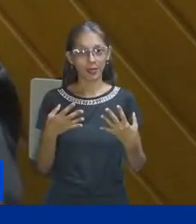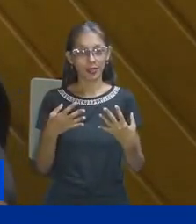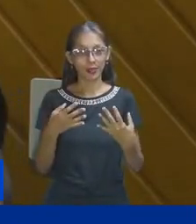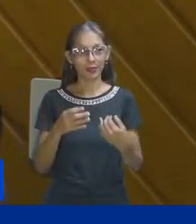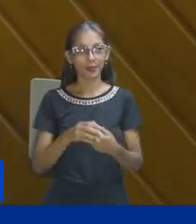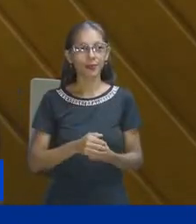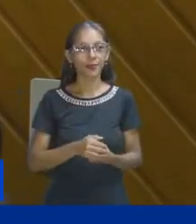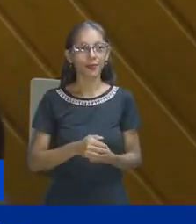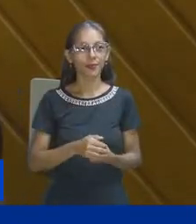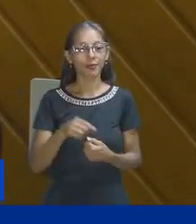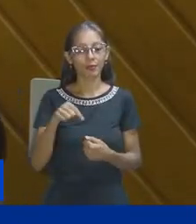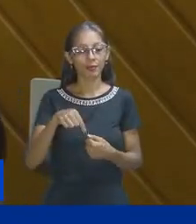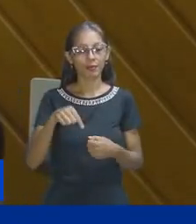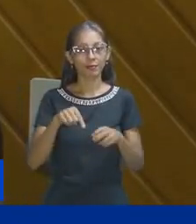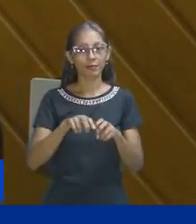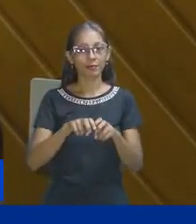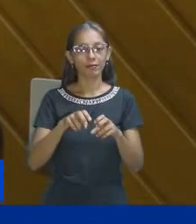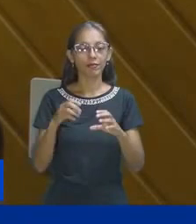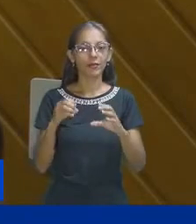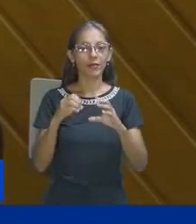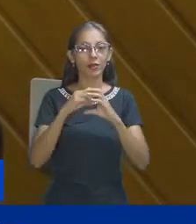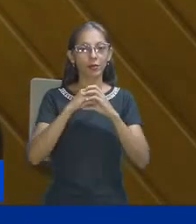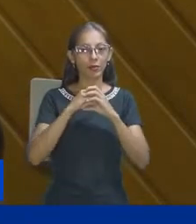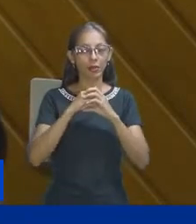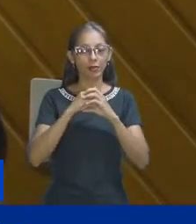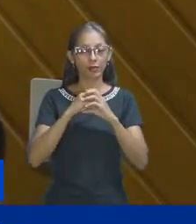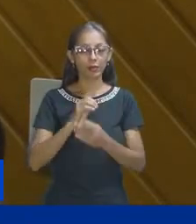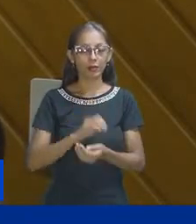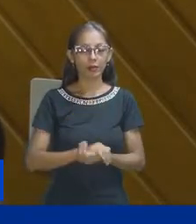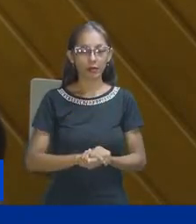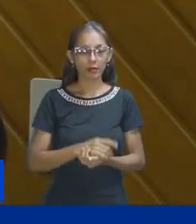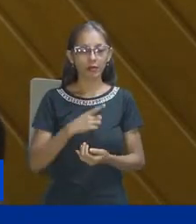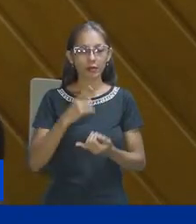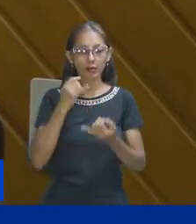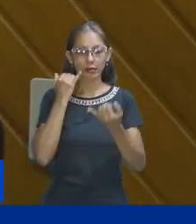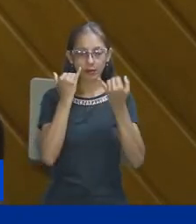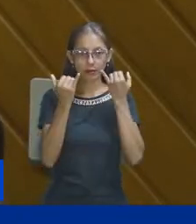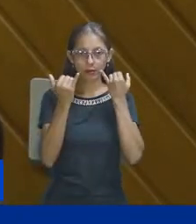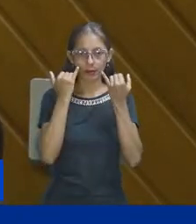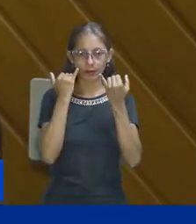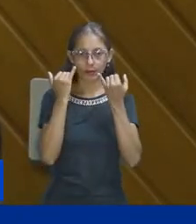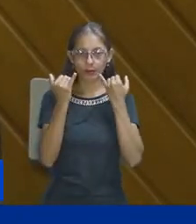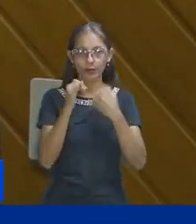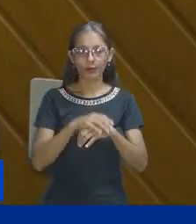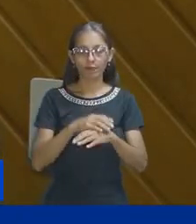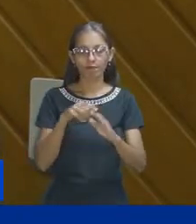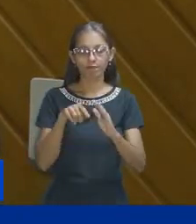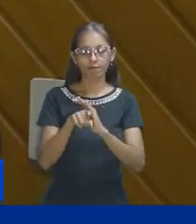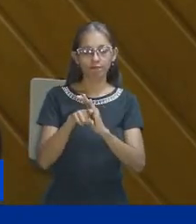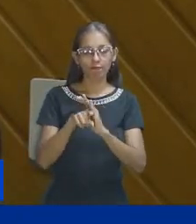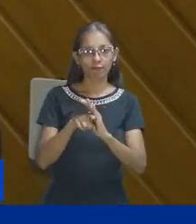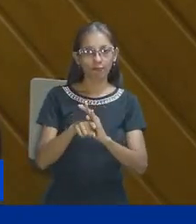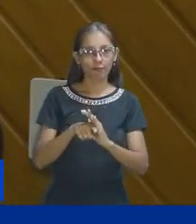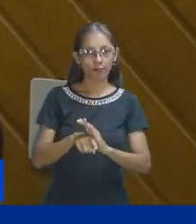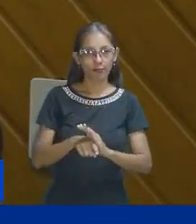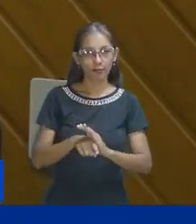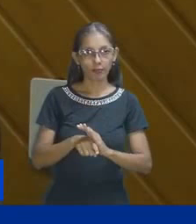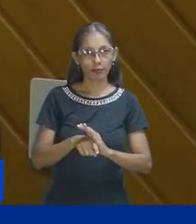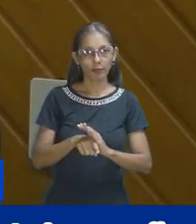sua convicção pela livre apreciação dos fatos públicos e notórios, dos indícios e